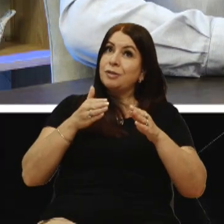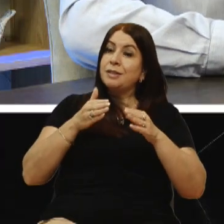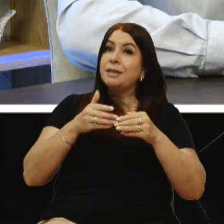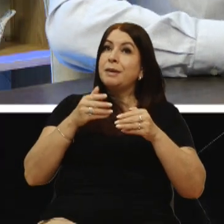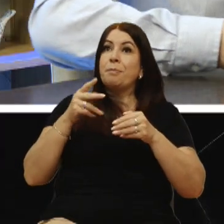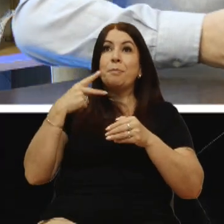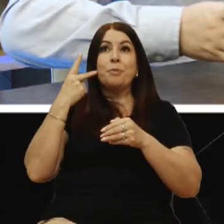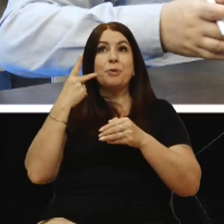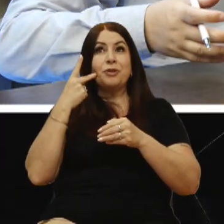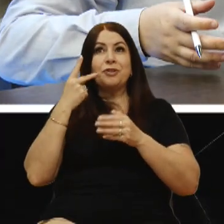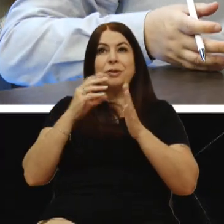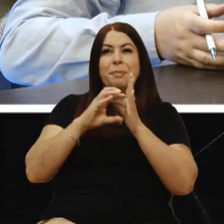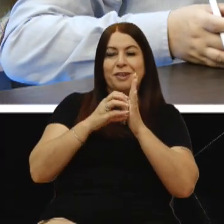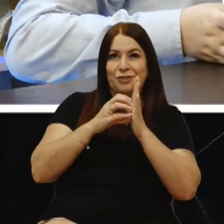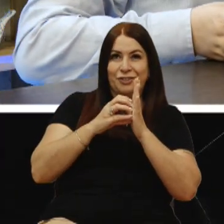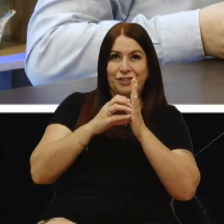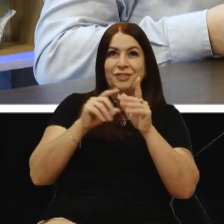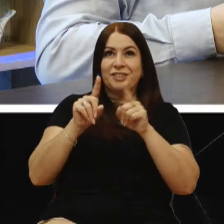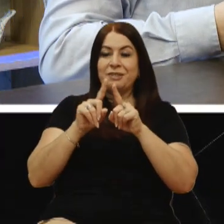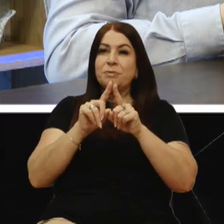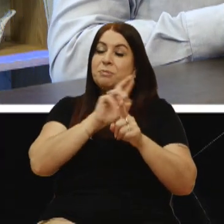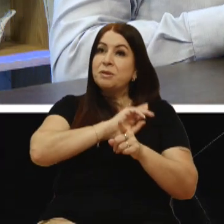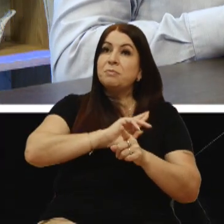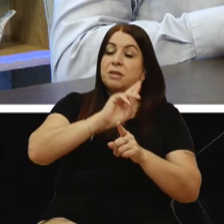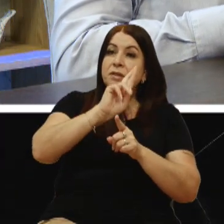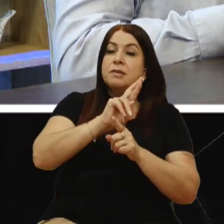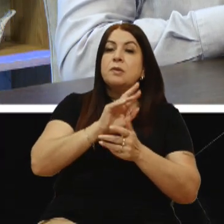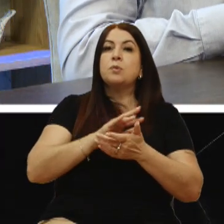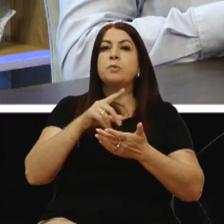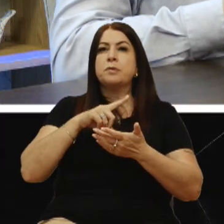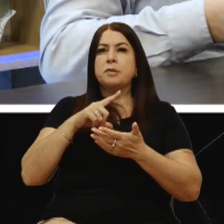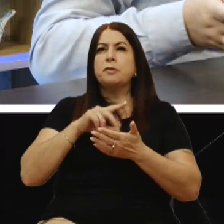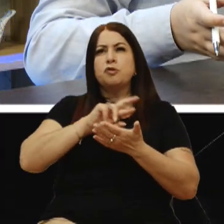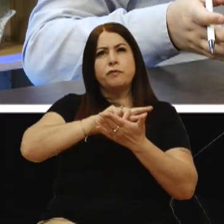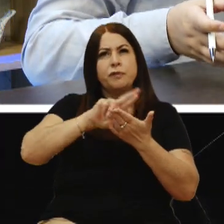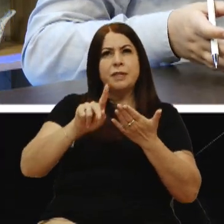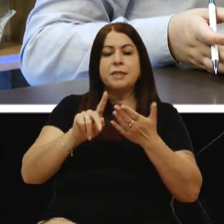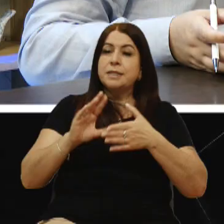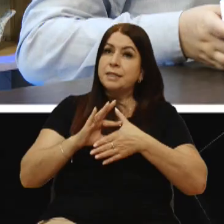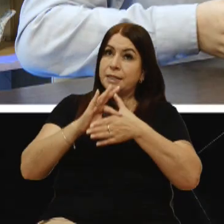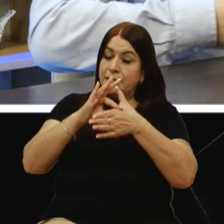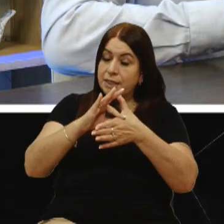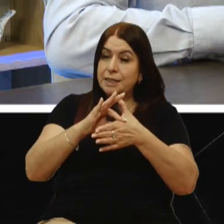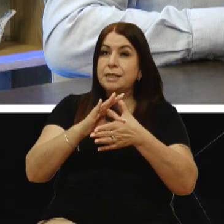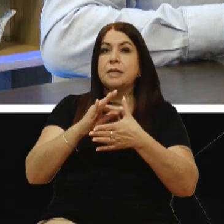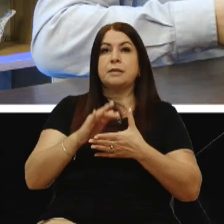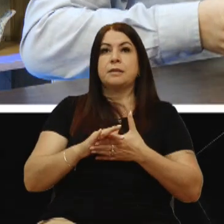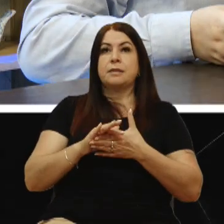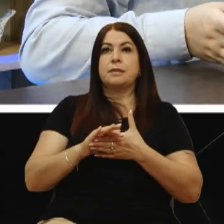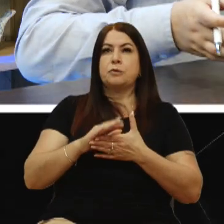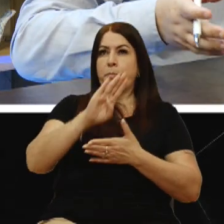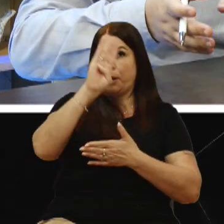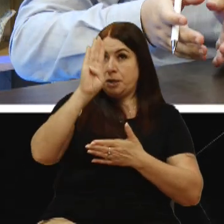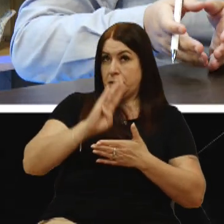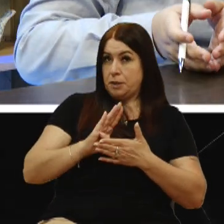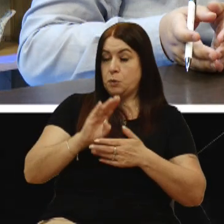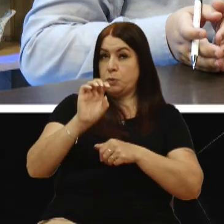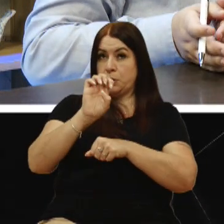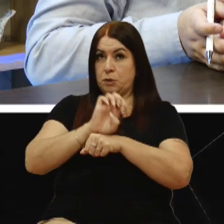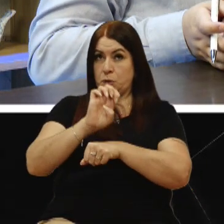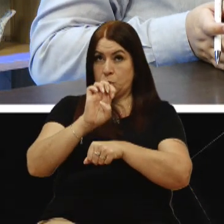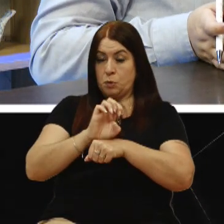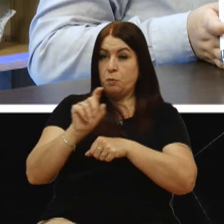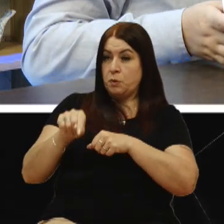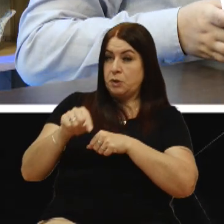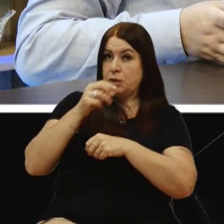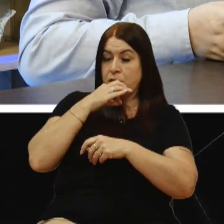política partidária e para essa representação. A gente teve diversos líderes, né, nacionais, estaduais e aqui